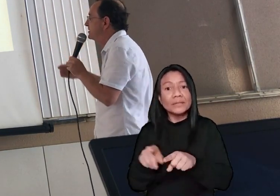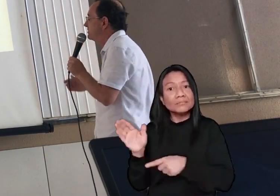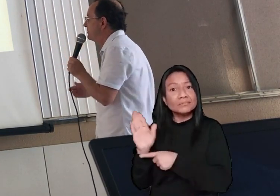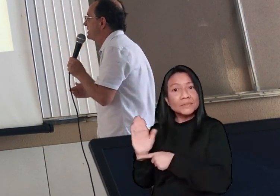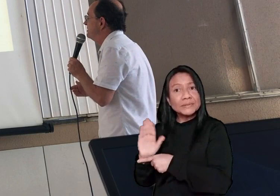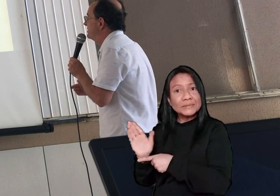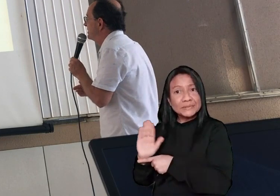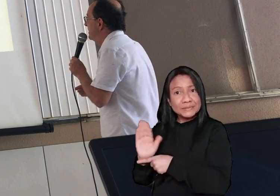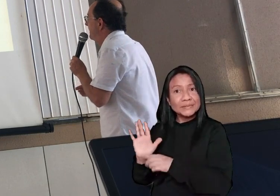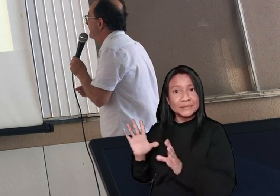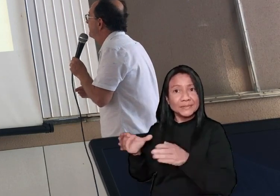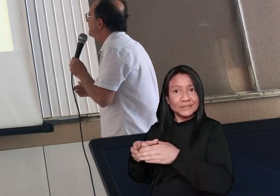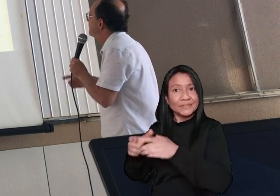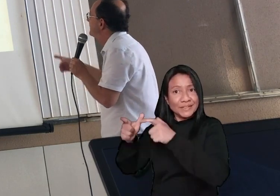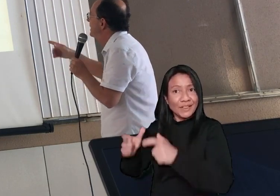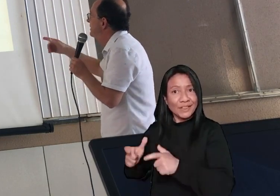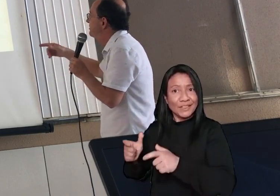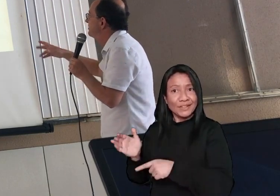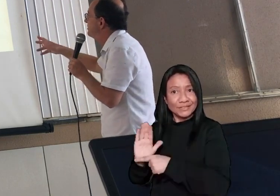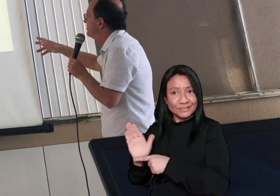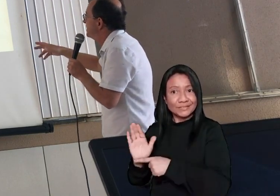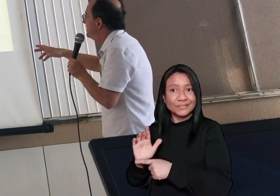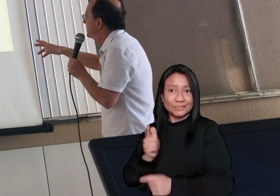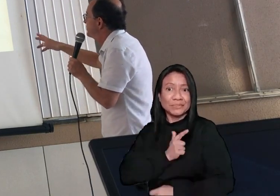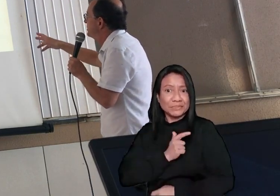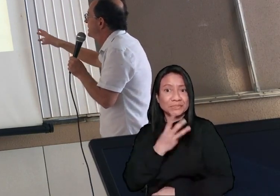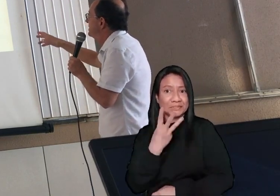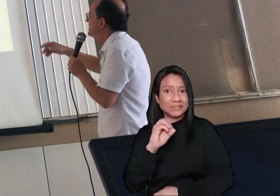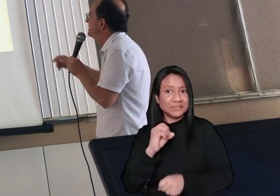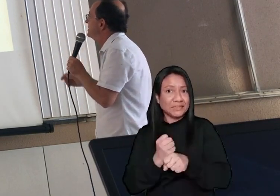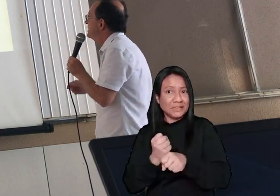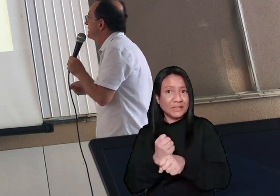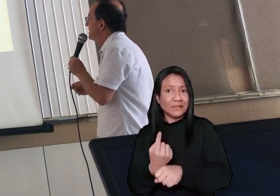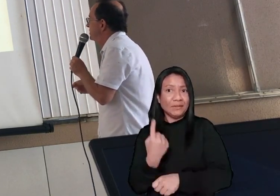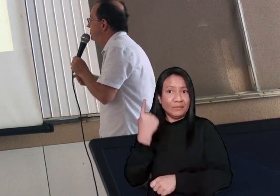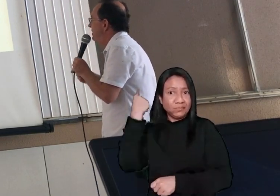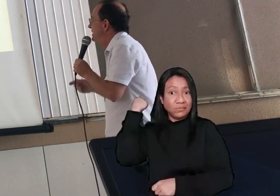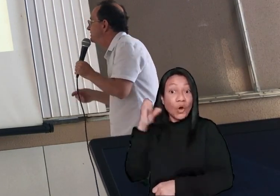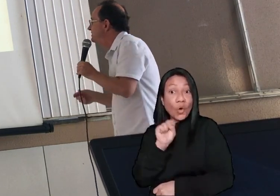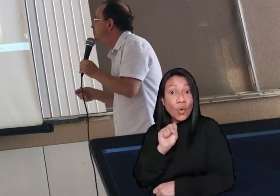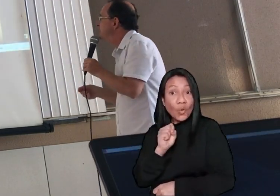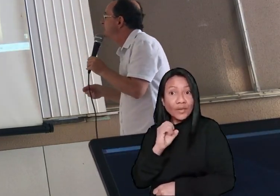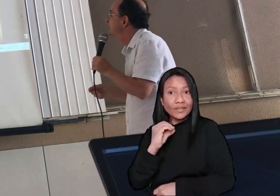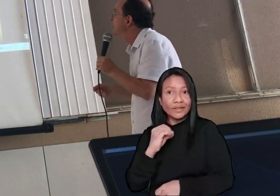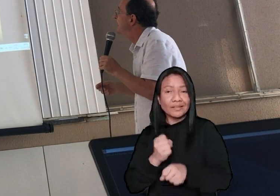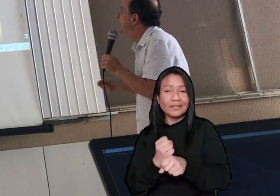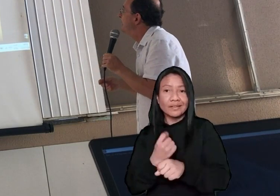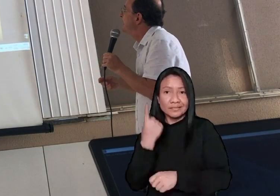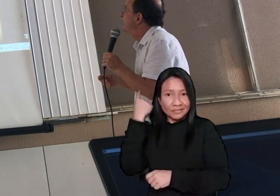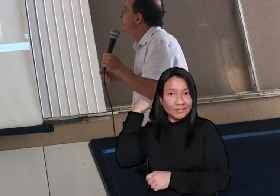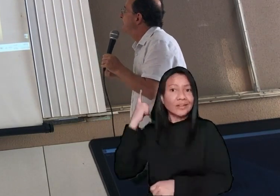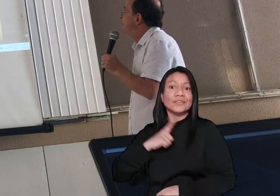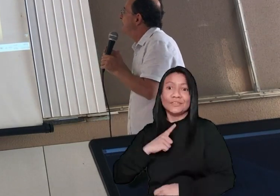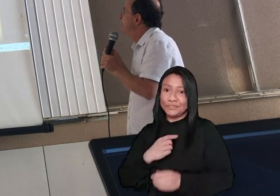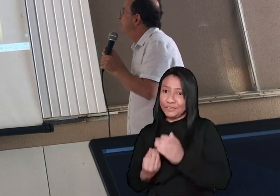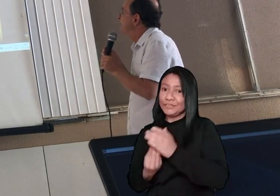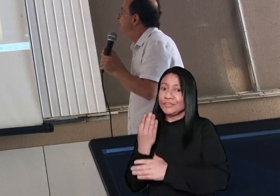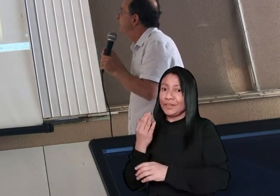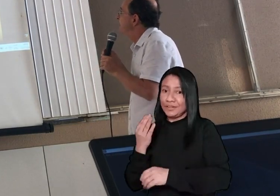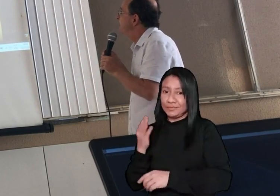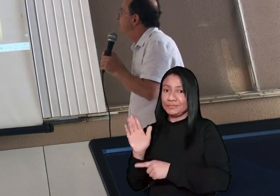cinema em Francisco Beltrão. Tá? A primeira turma da escola.